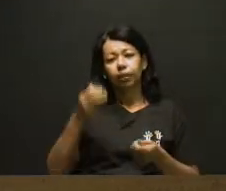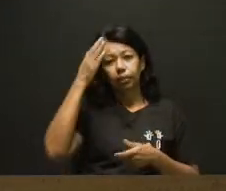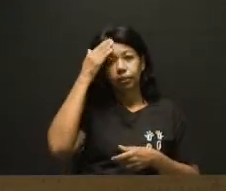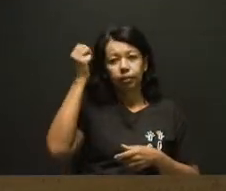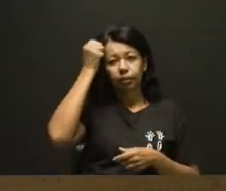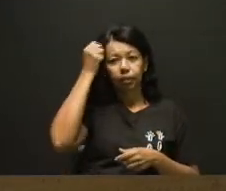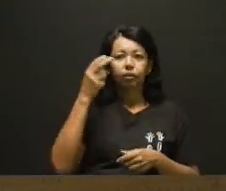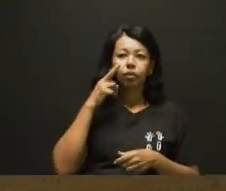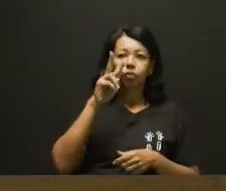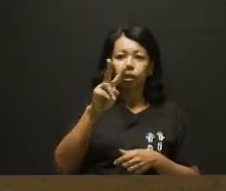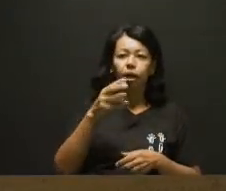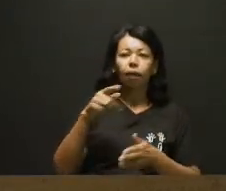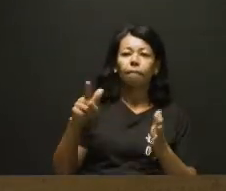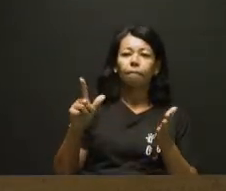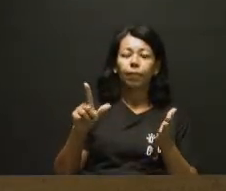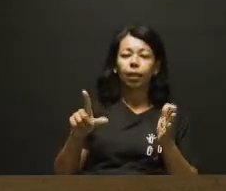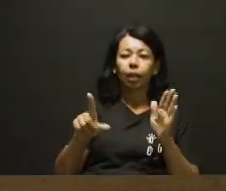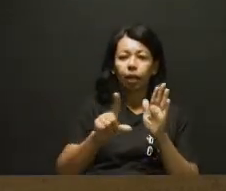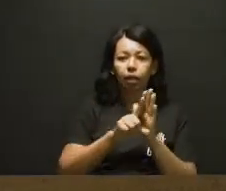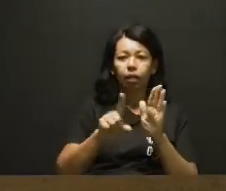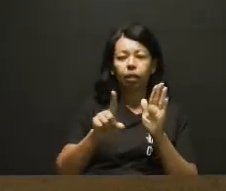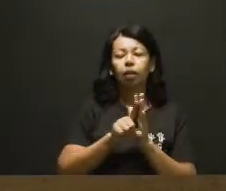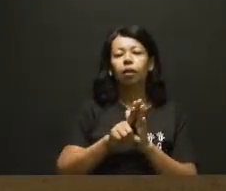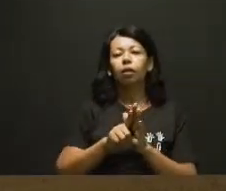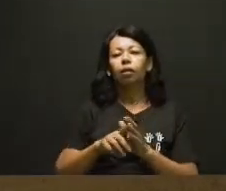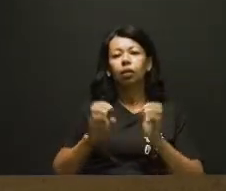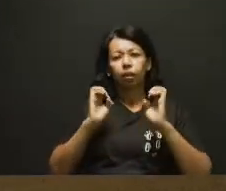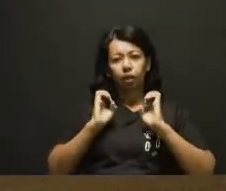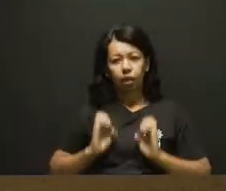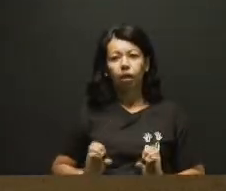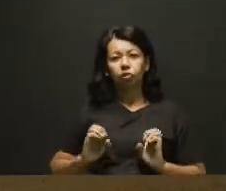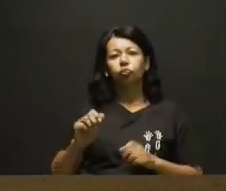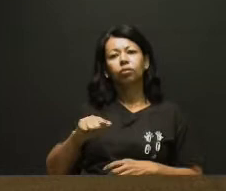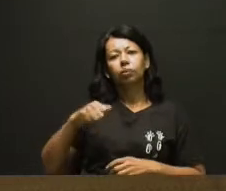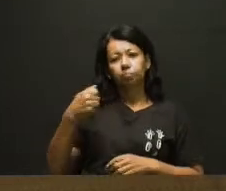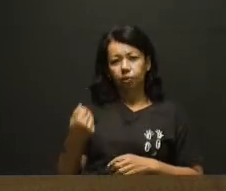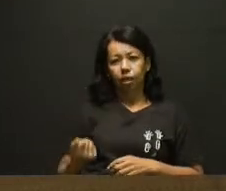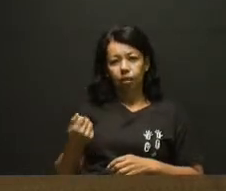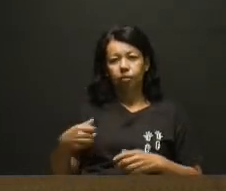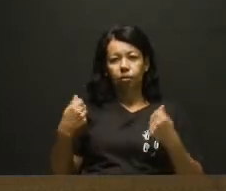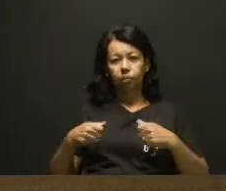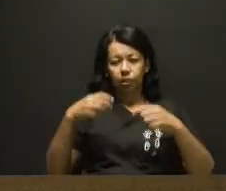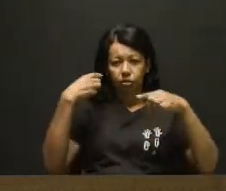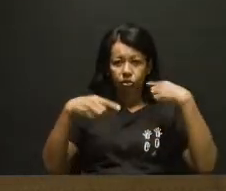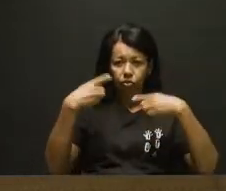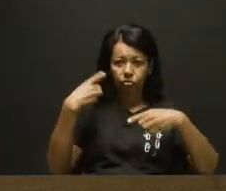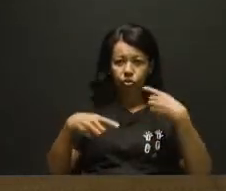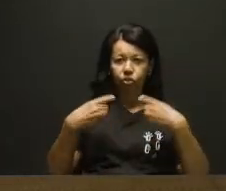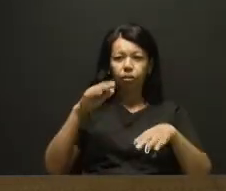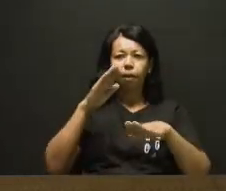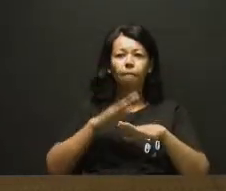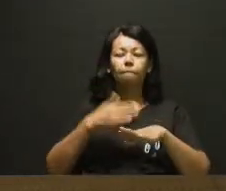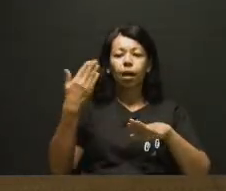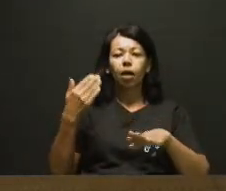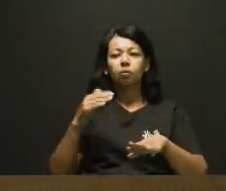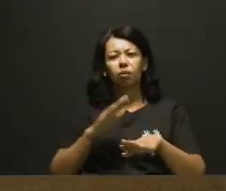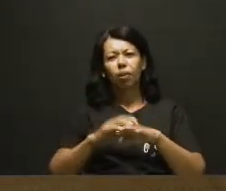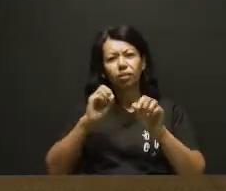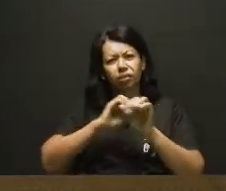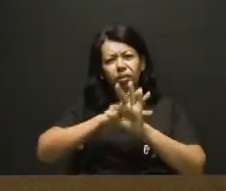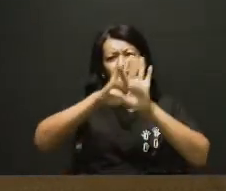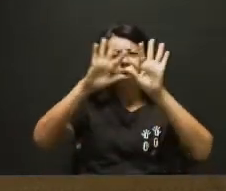pelos aspectos legais e pelos aspectos éticos e morais então acho que a gente possa discutir um pouquinho mais com muito mais clareza